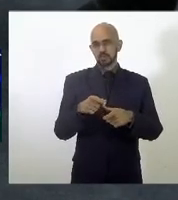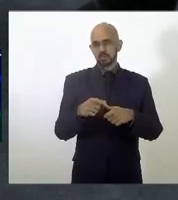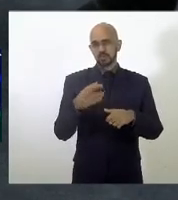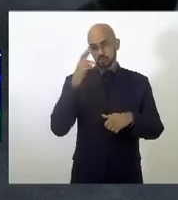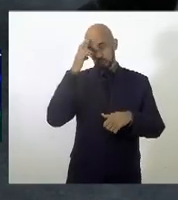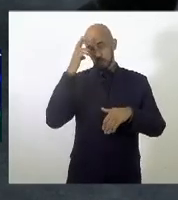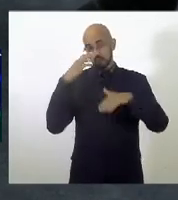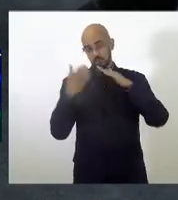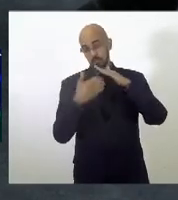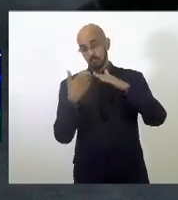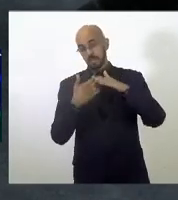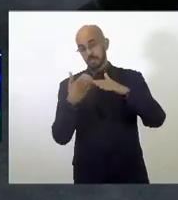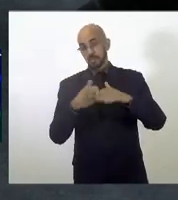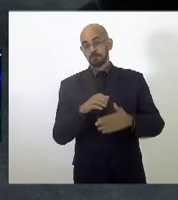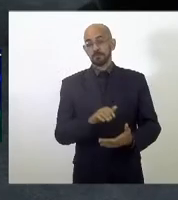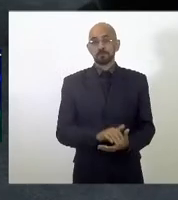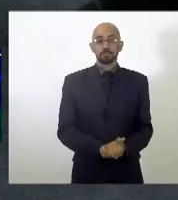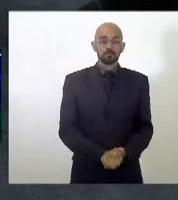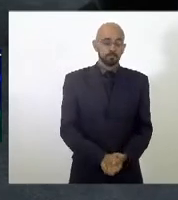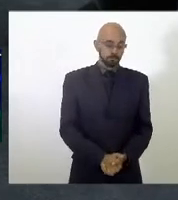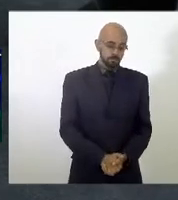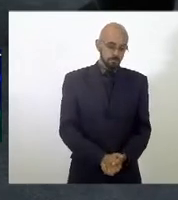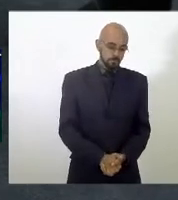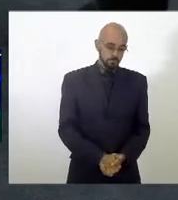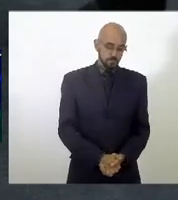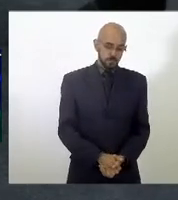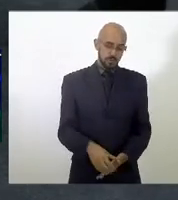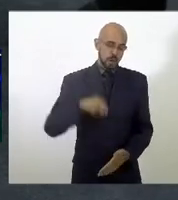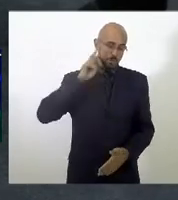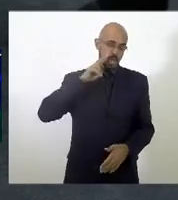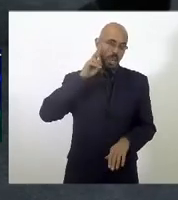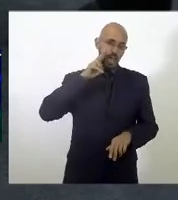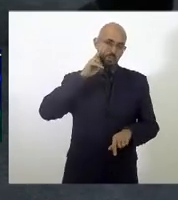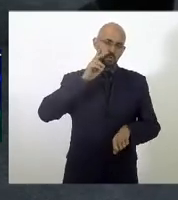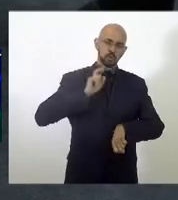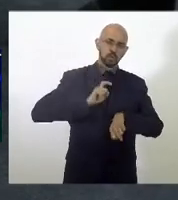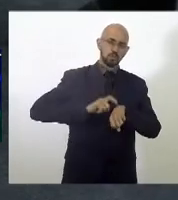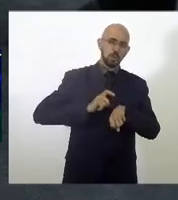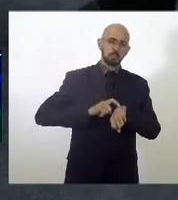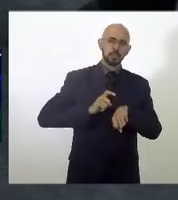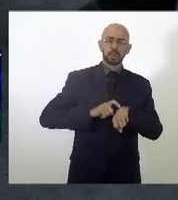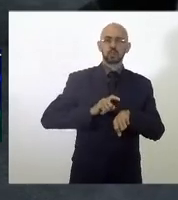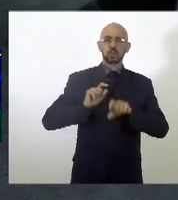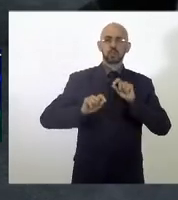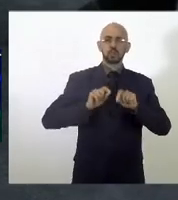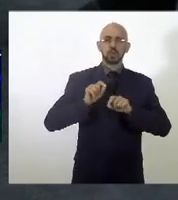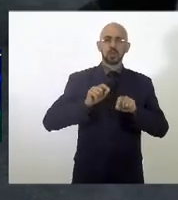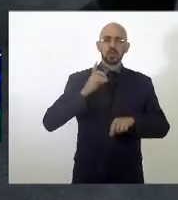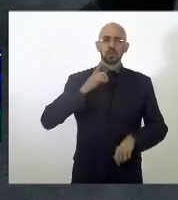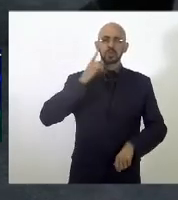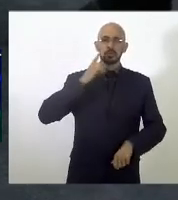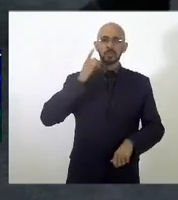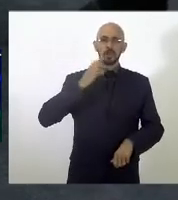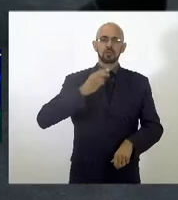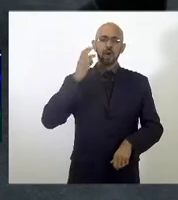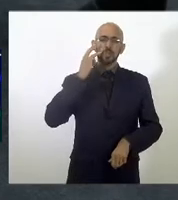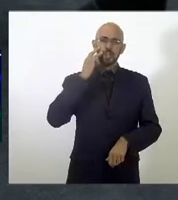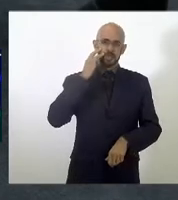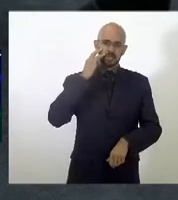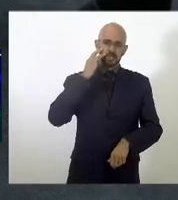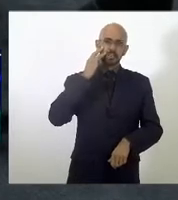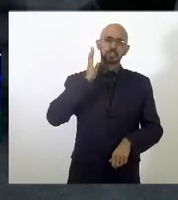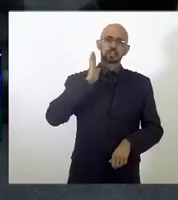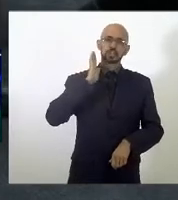pequeno empreendedor. E me lembro que, naquela ocasião, o deputado Valdeque